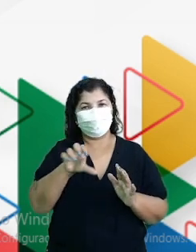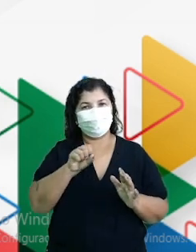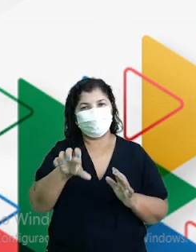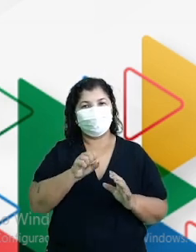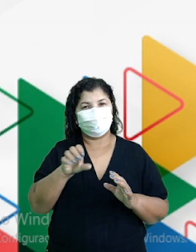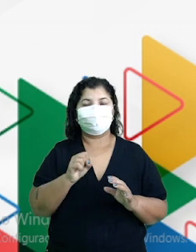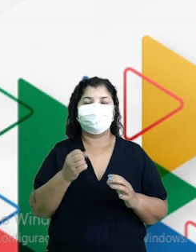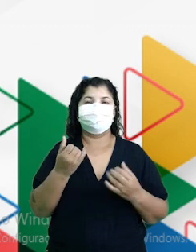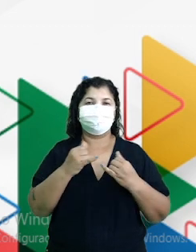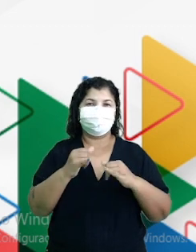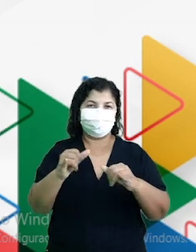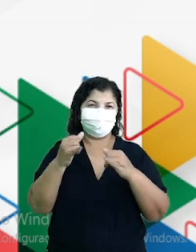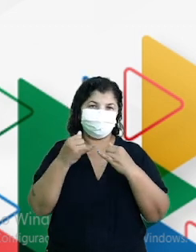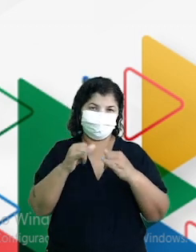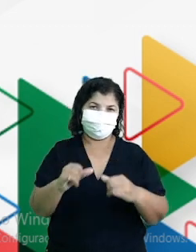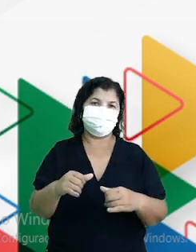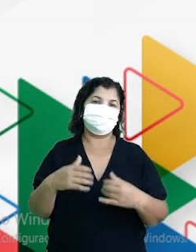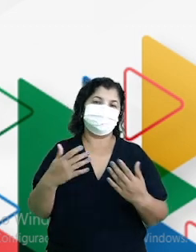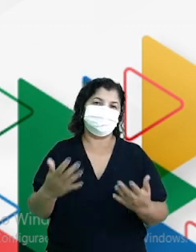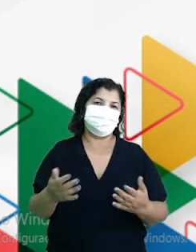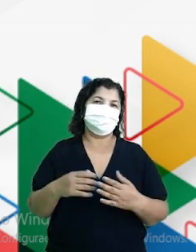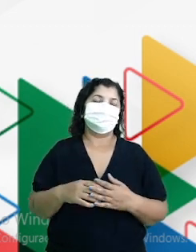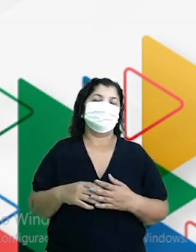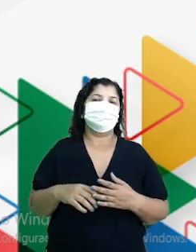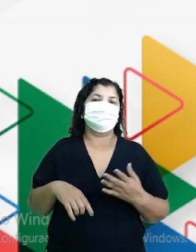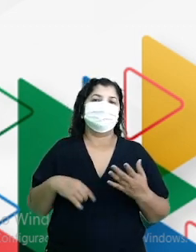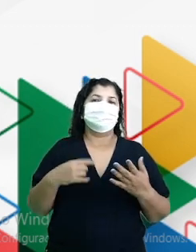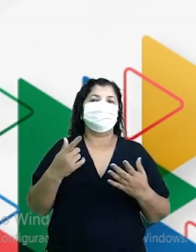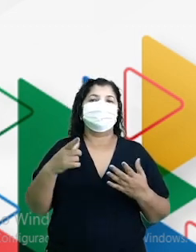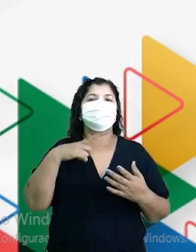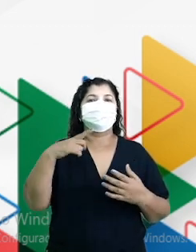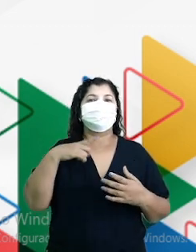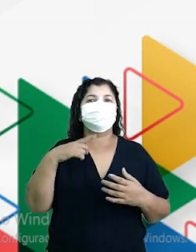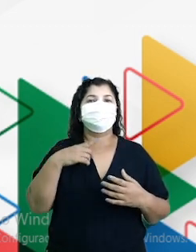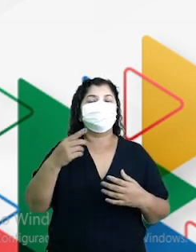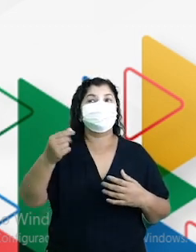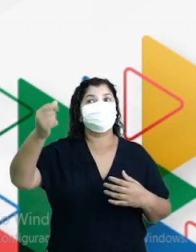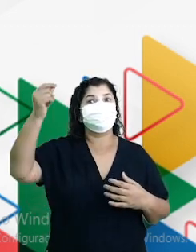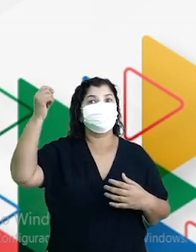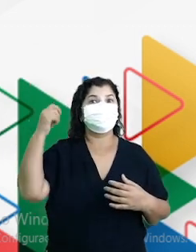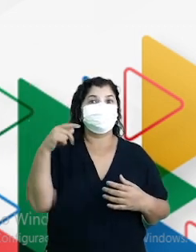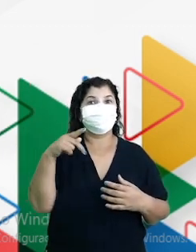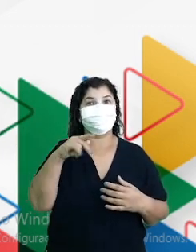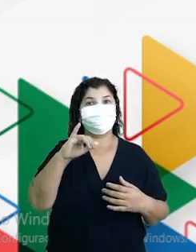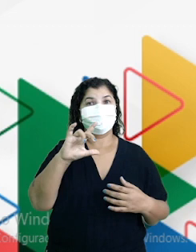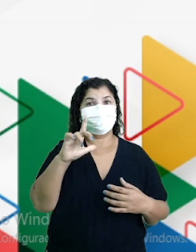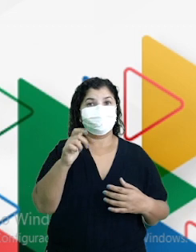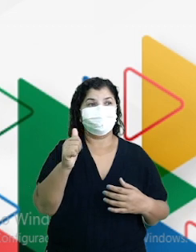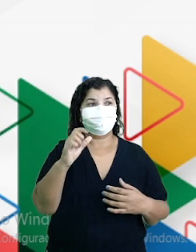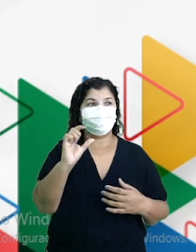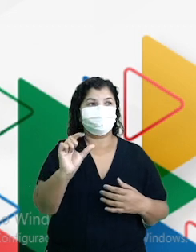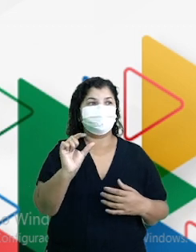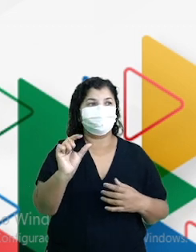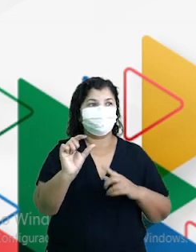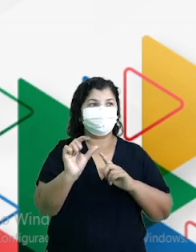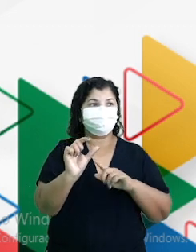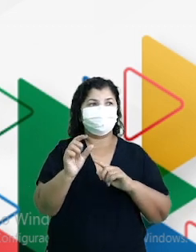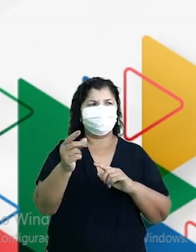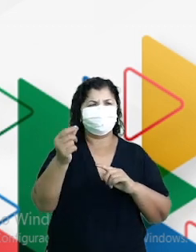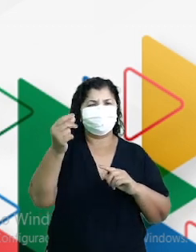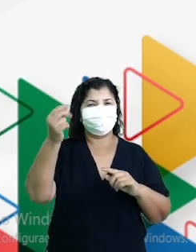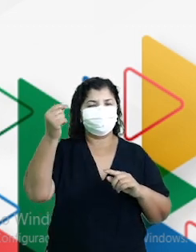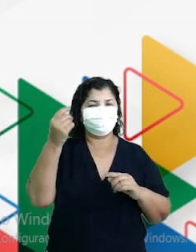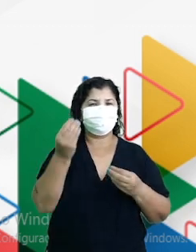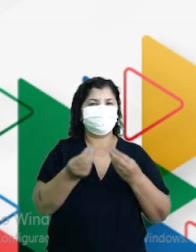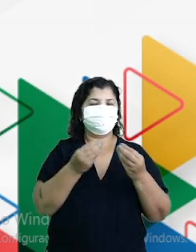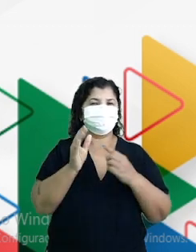E aí, a gente precisa falar do clássico, né, que são as primeiras pilhas, né? Essa não é a primeira pilha, mas é uma estrutura